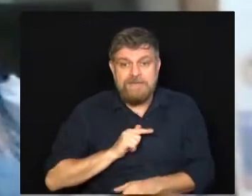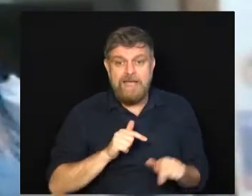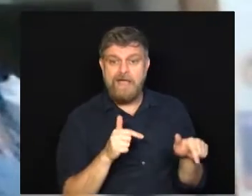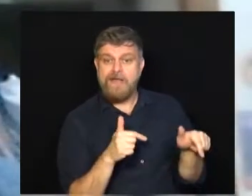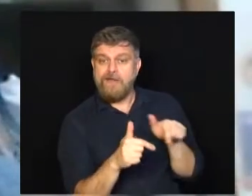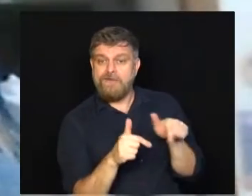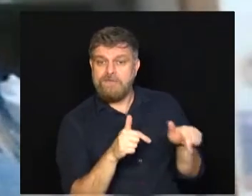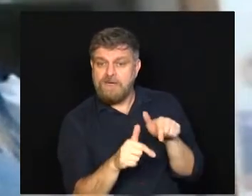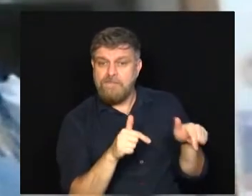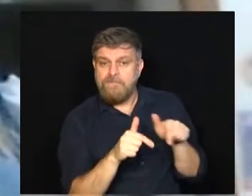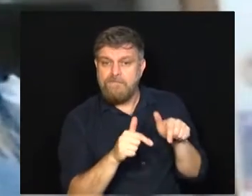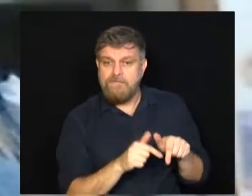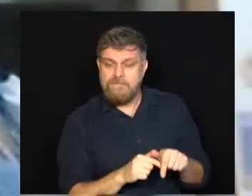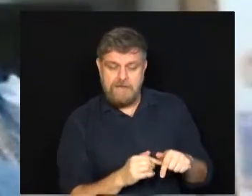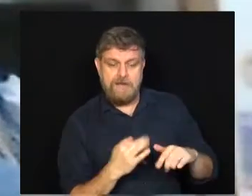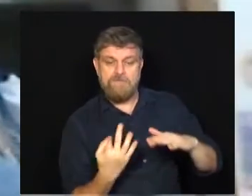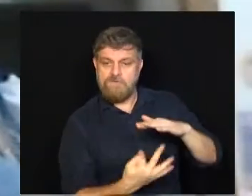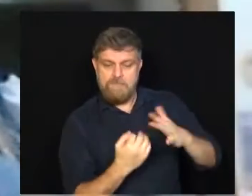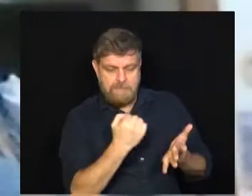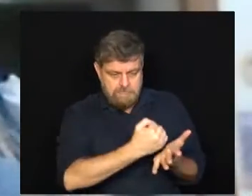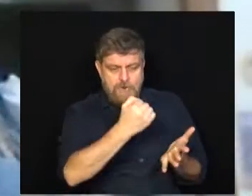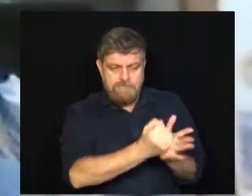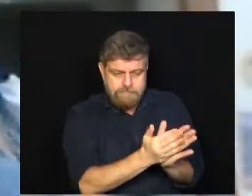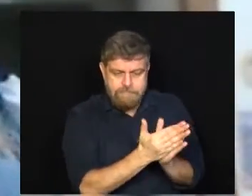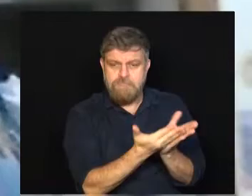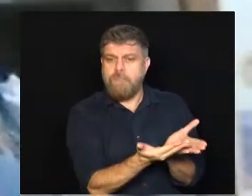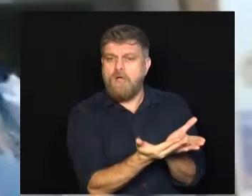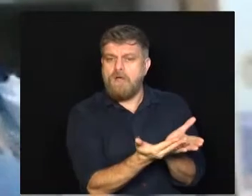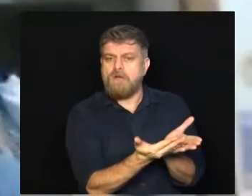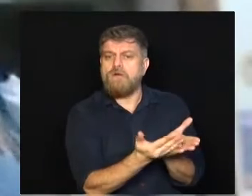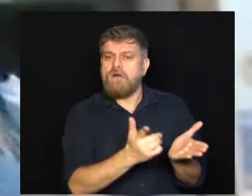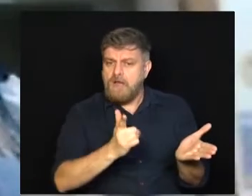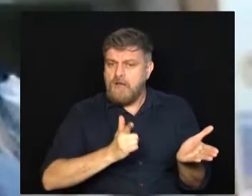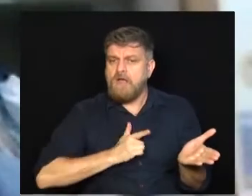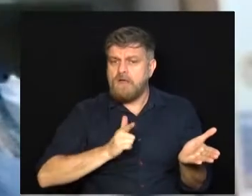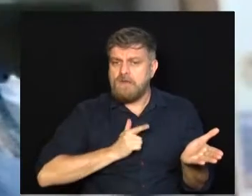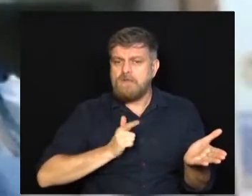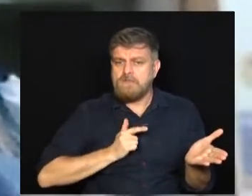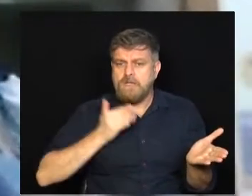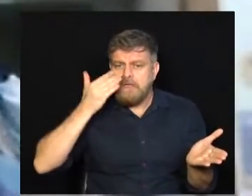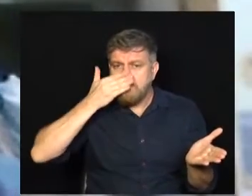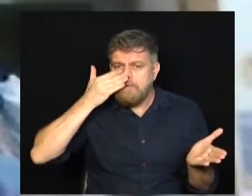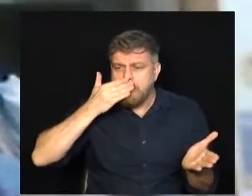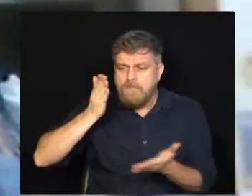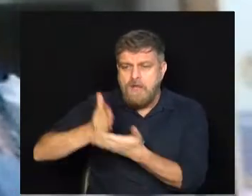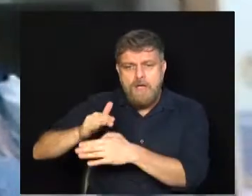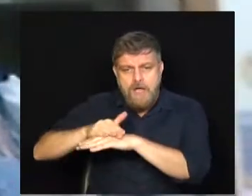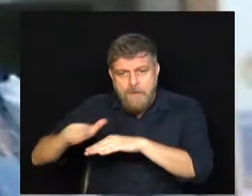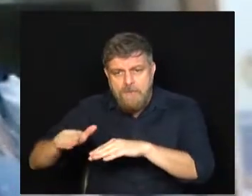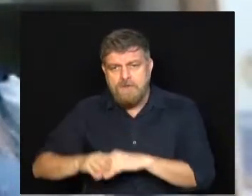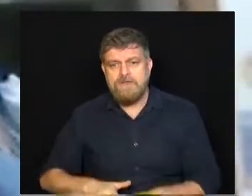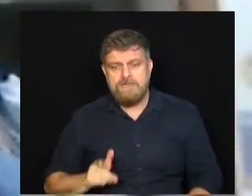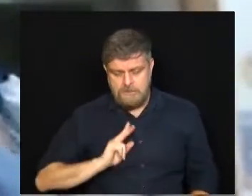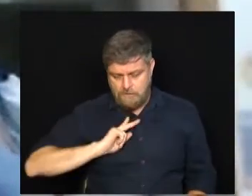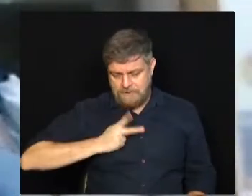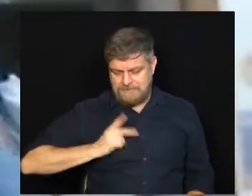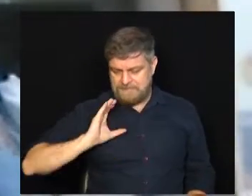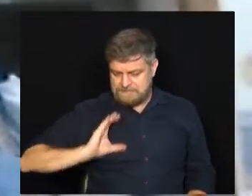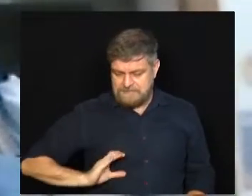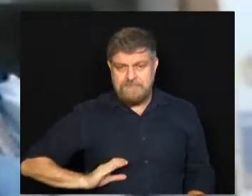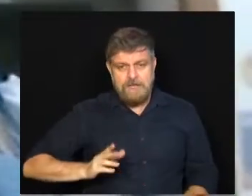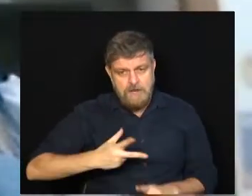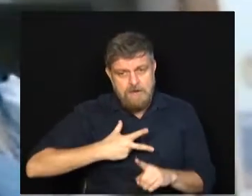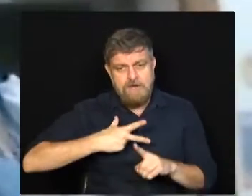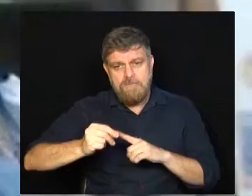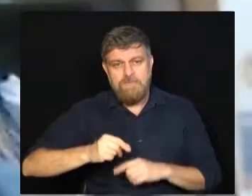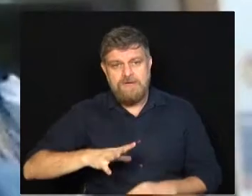muitas delas hoje têm trabalho formal, com registro em carteira e tudo mais. Então, Transcidadania foi uma grande conquista e que bom que ele possa vir